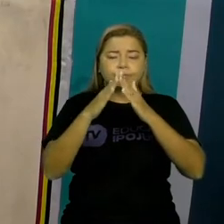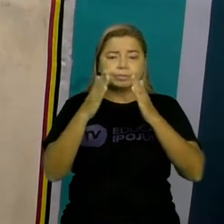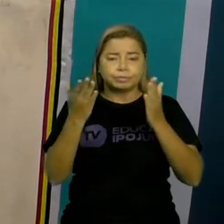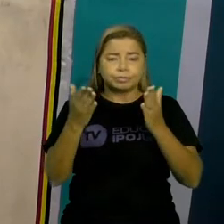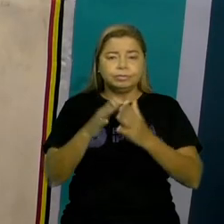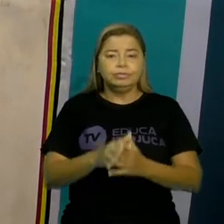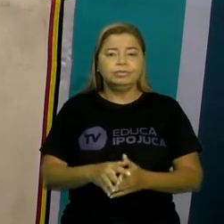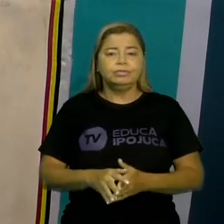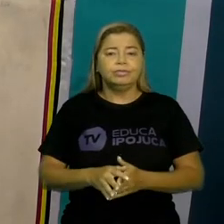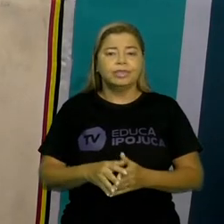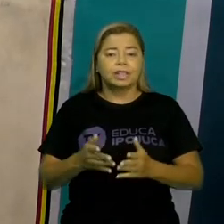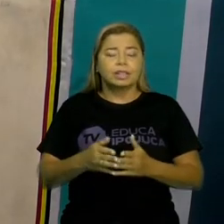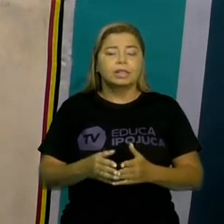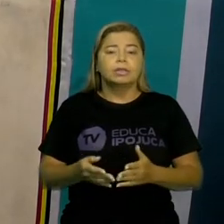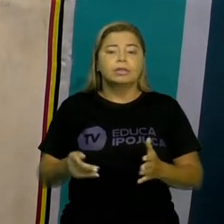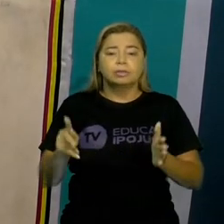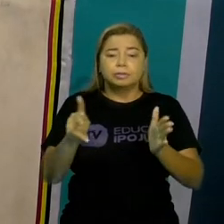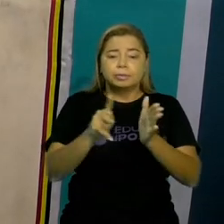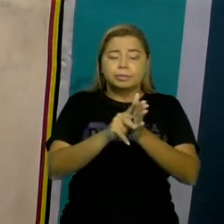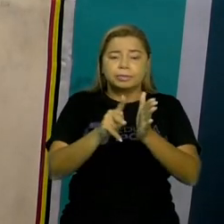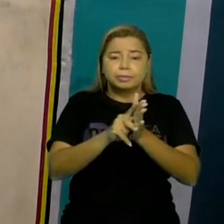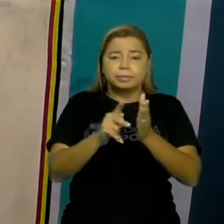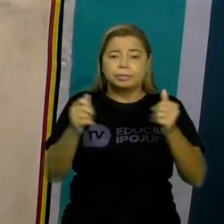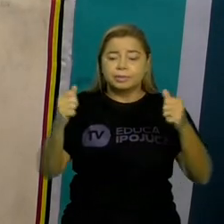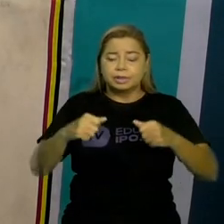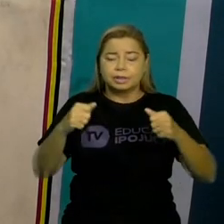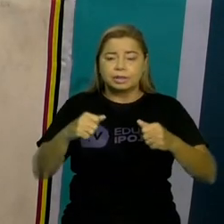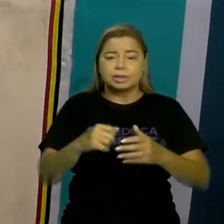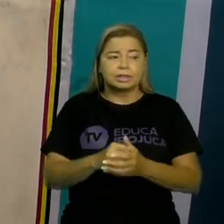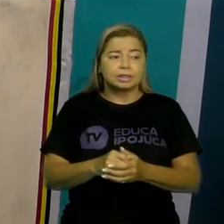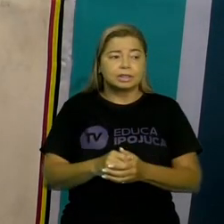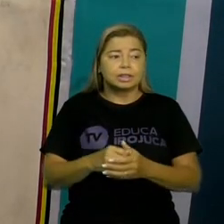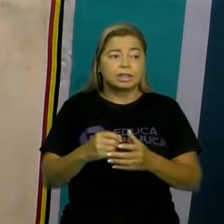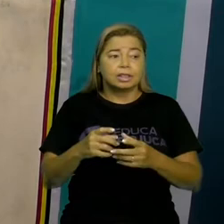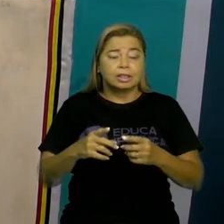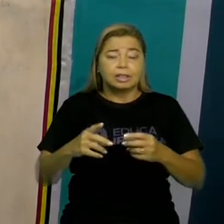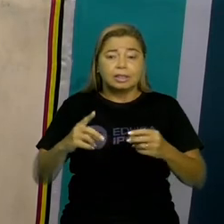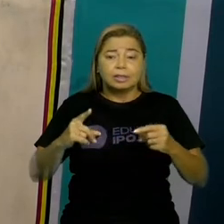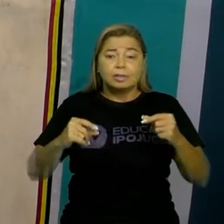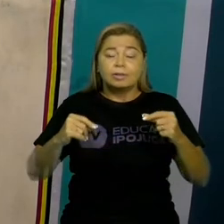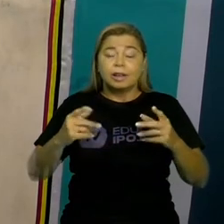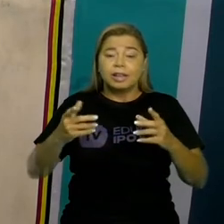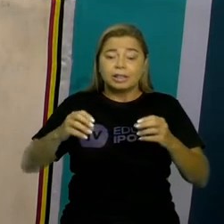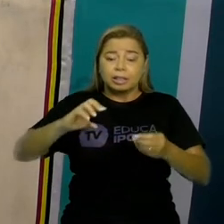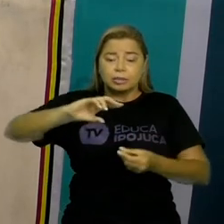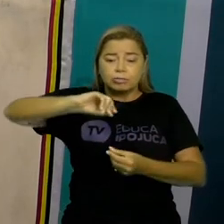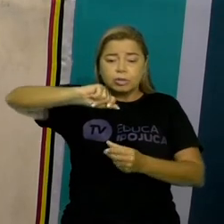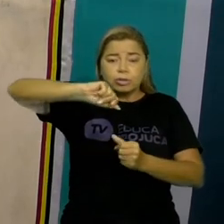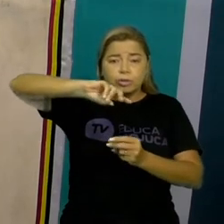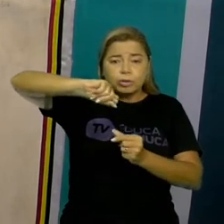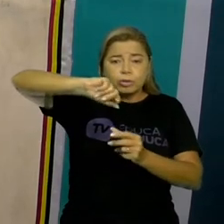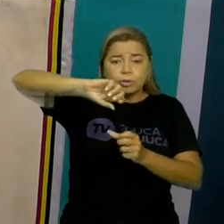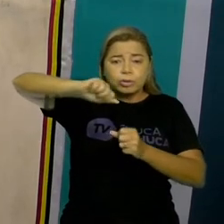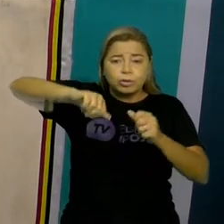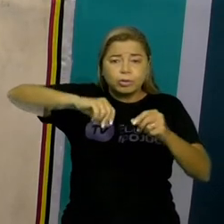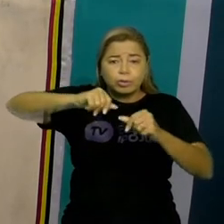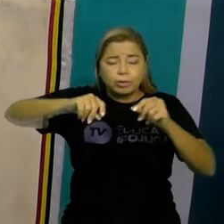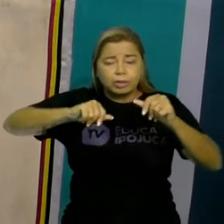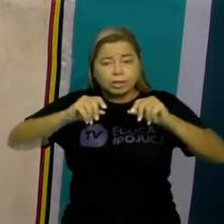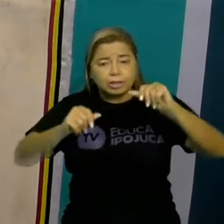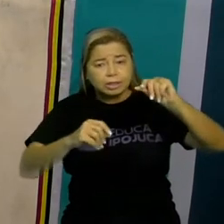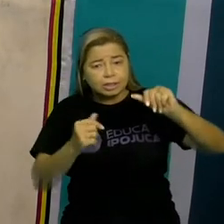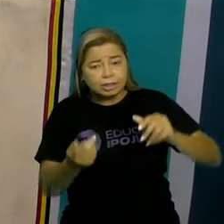precisar de uma folhinha, do rolinho, ó, do papel alumínio que a mamãe usa aí na